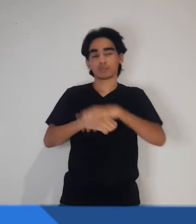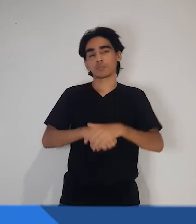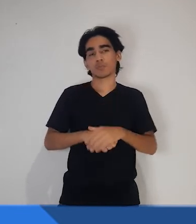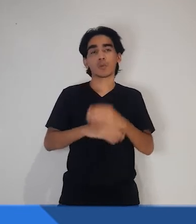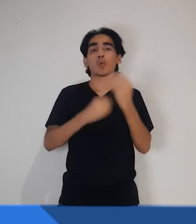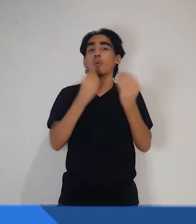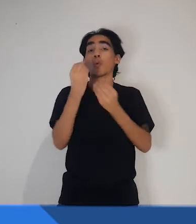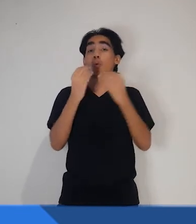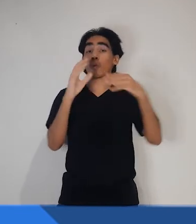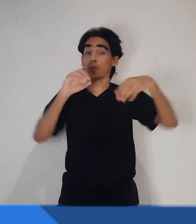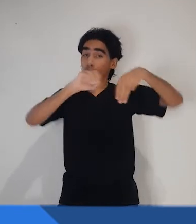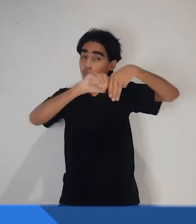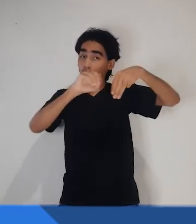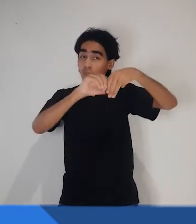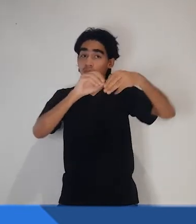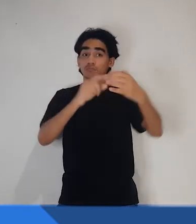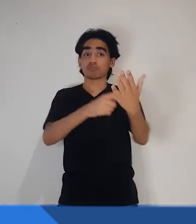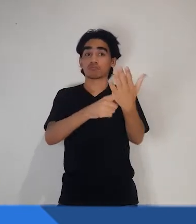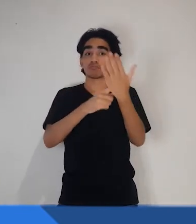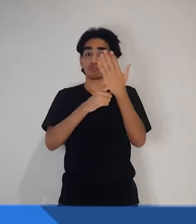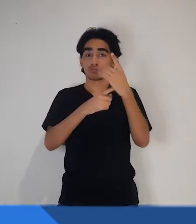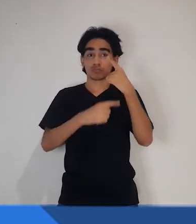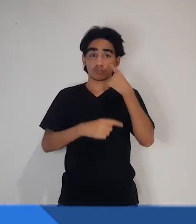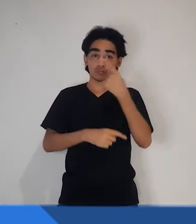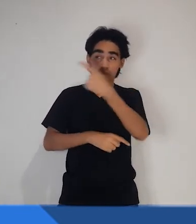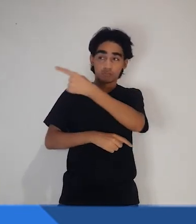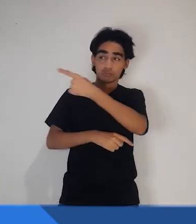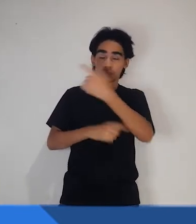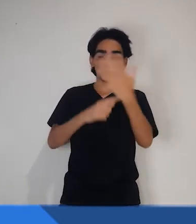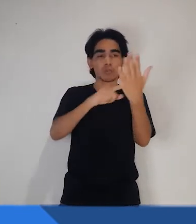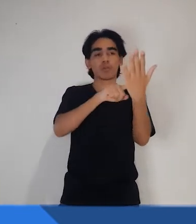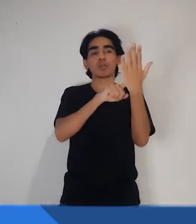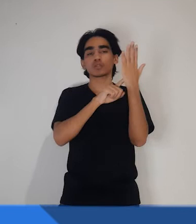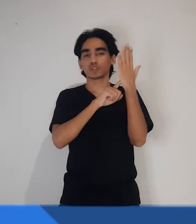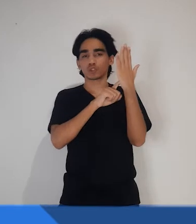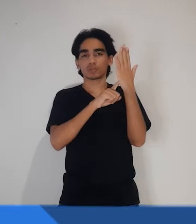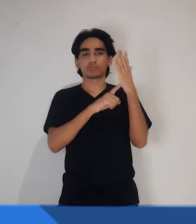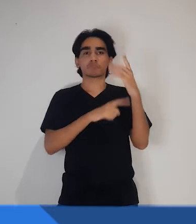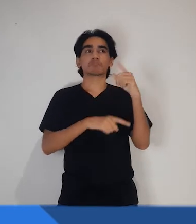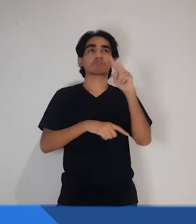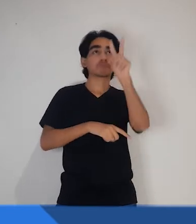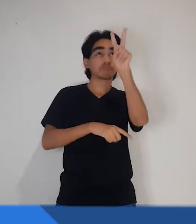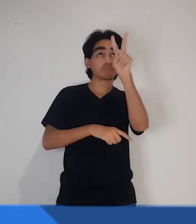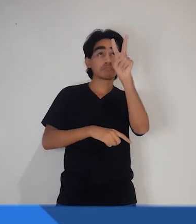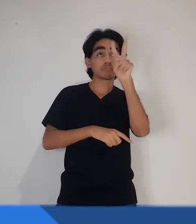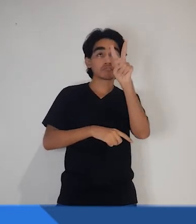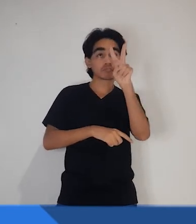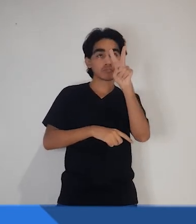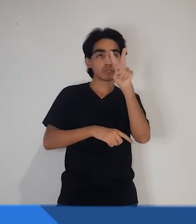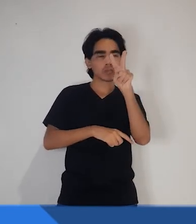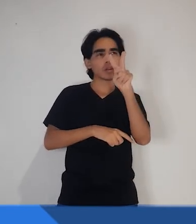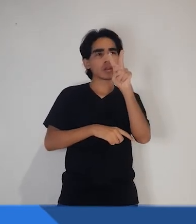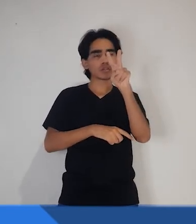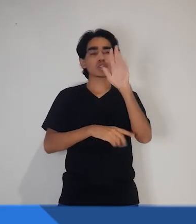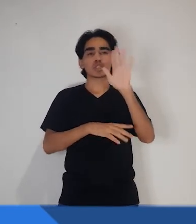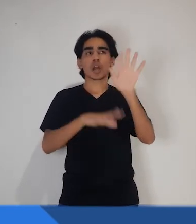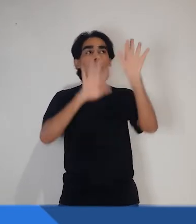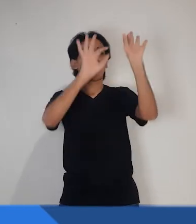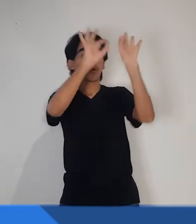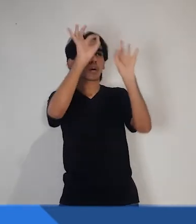só como é que o Moodle renderiza a questão para a gente. Ele coloca o enunciado e ele já faz